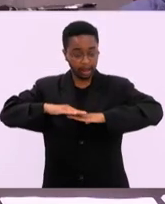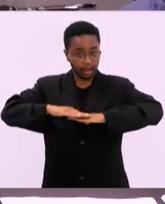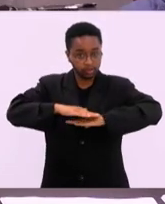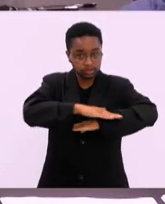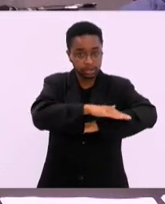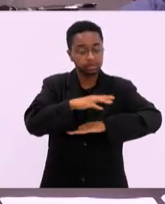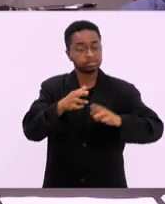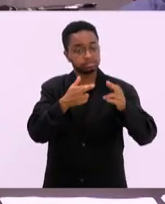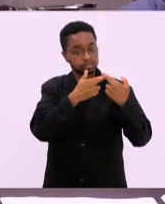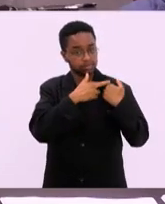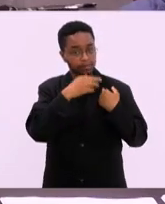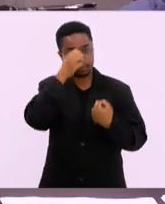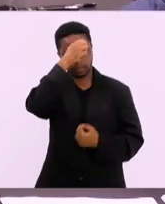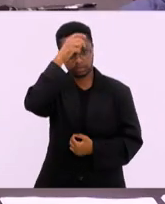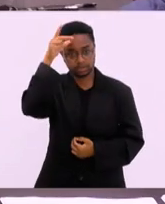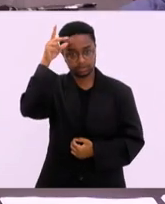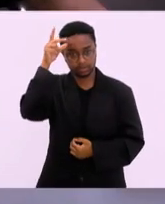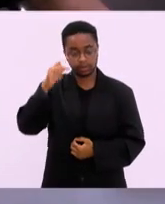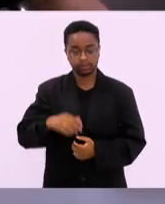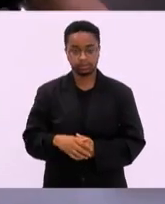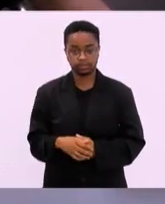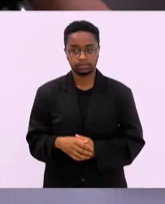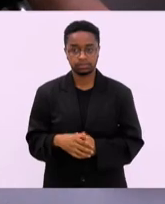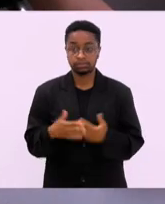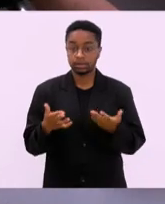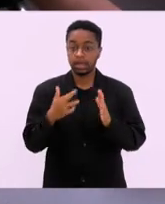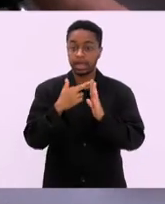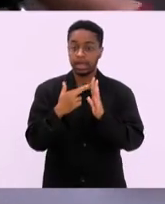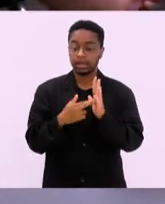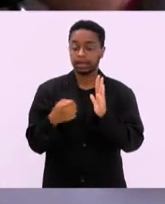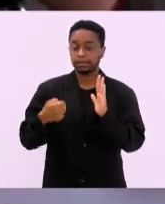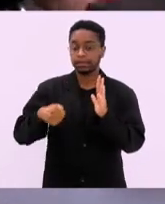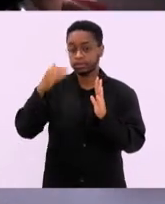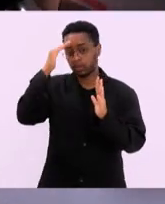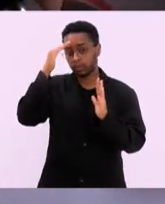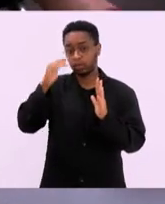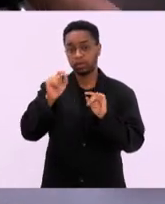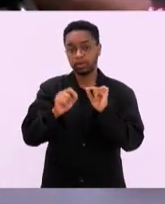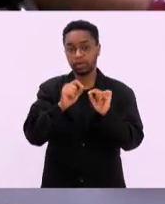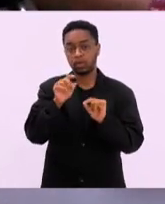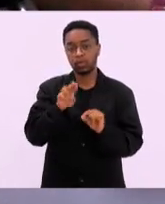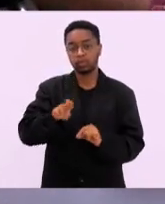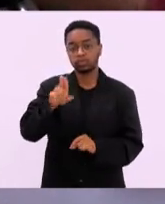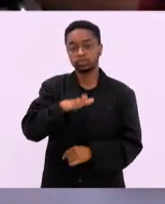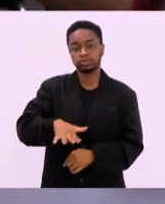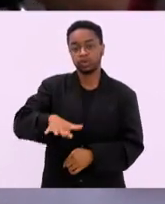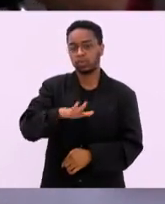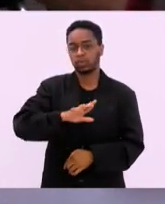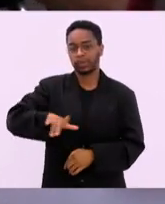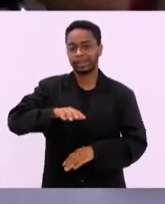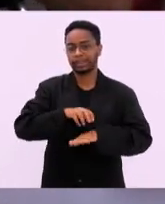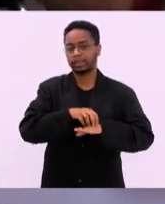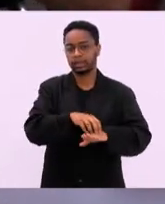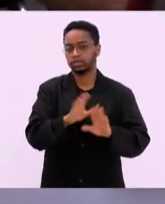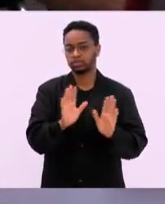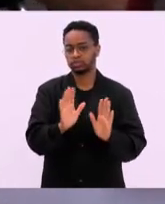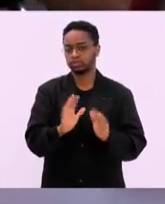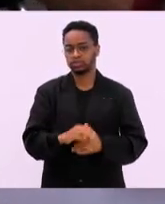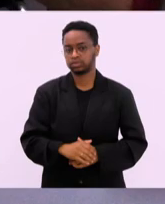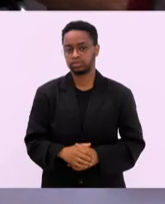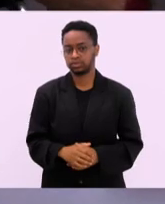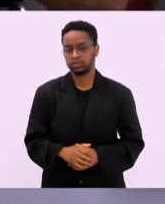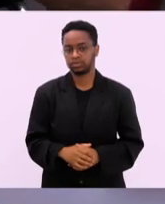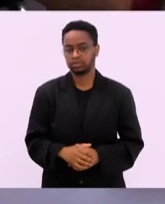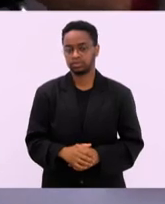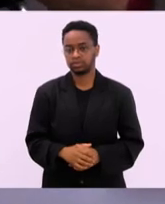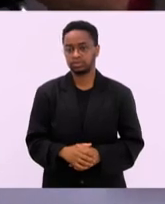competência municipal. Regra que tem que se cumprir. É de uso do solo, não é de trânsito. E